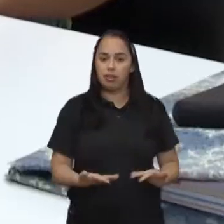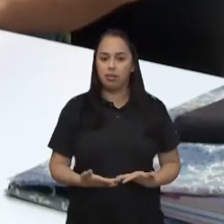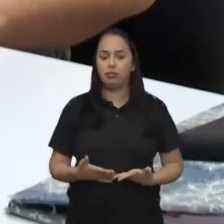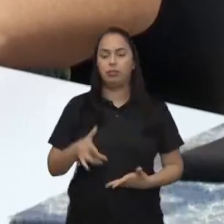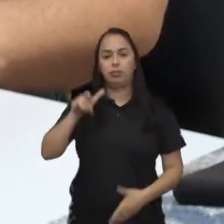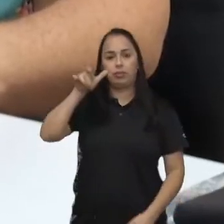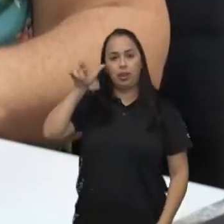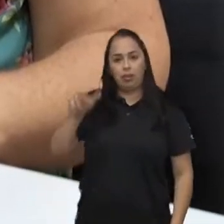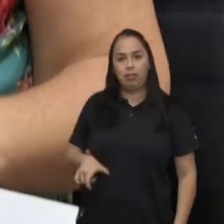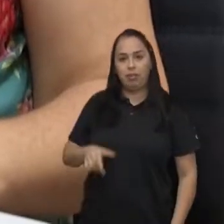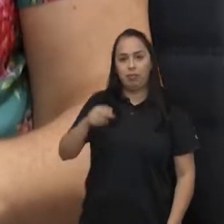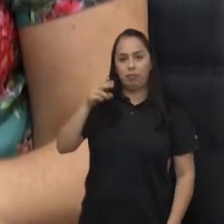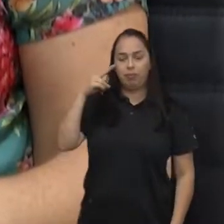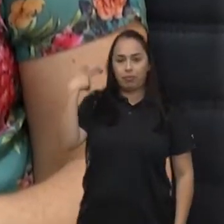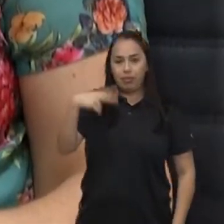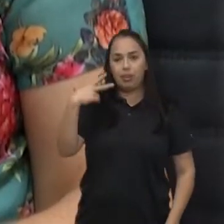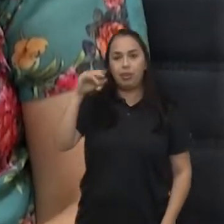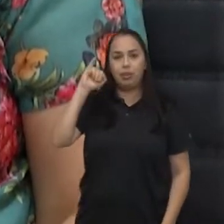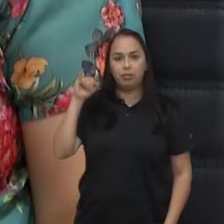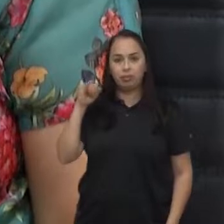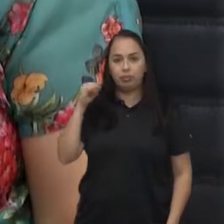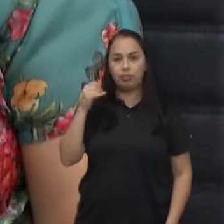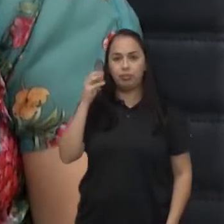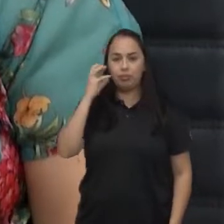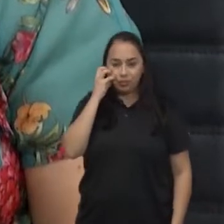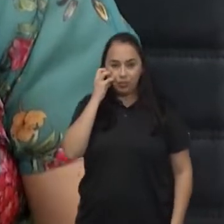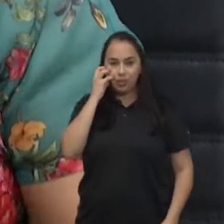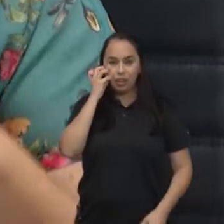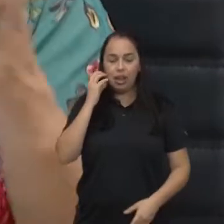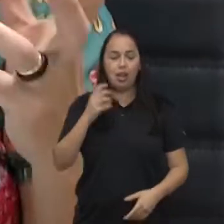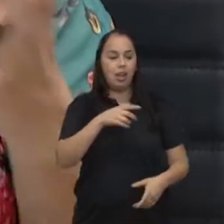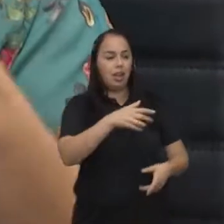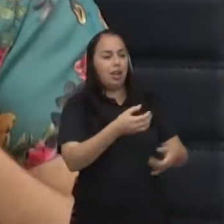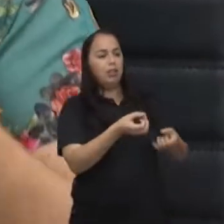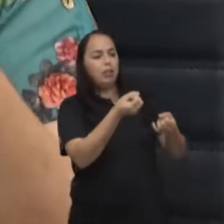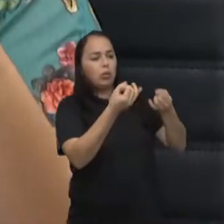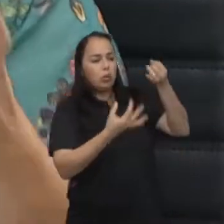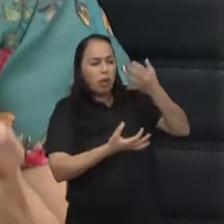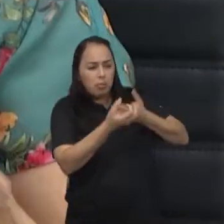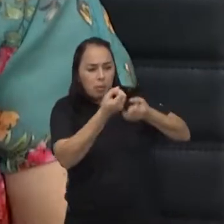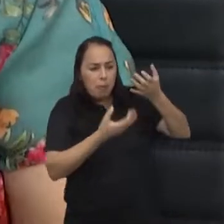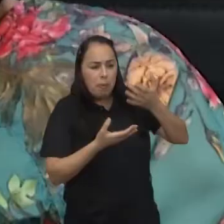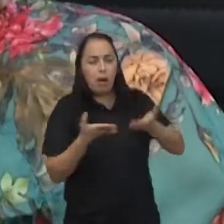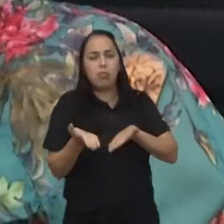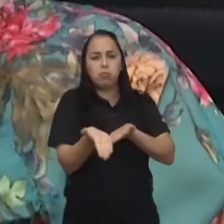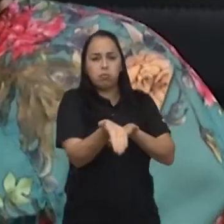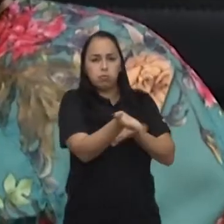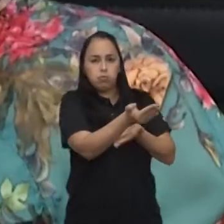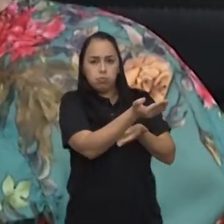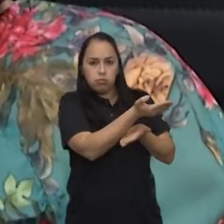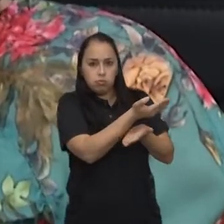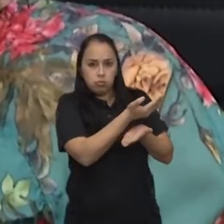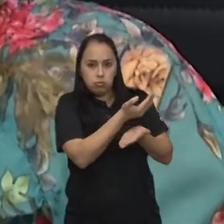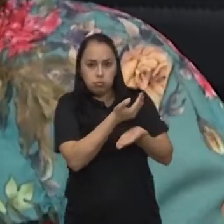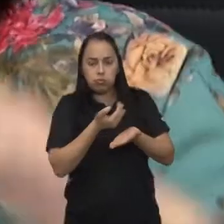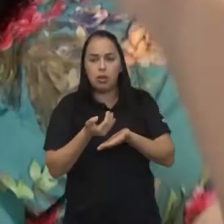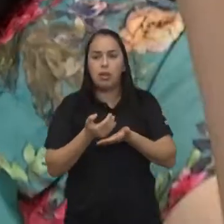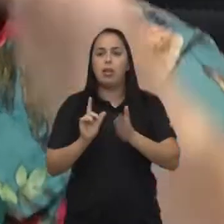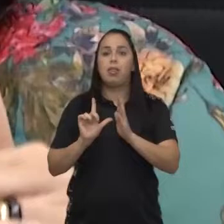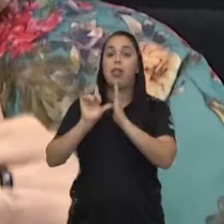preservar para vereadora Juliana Fraga as reivindicações apresentadas na reunião vão ser apuradas e os parlamentares